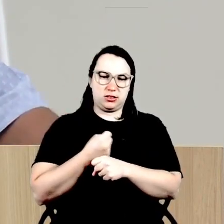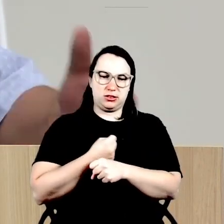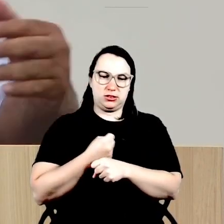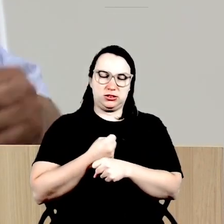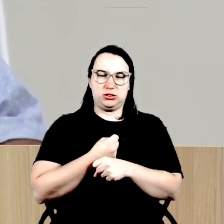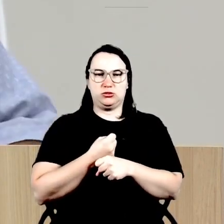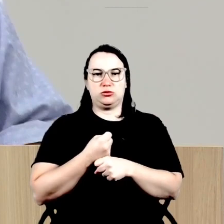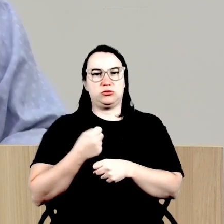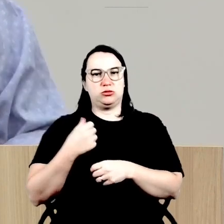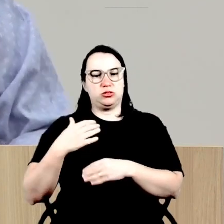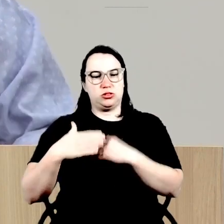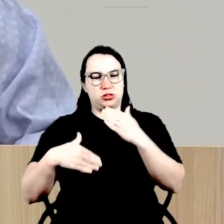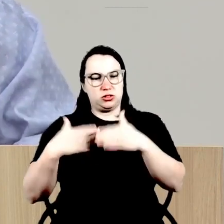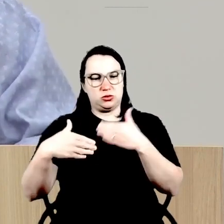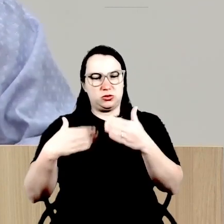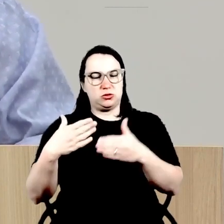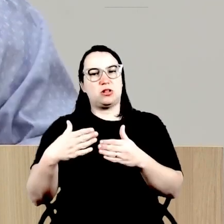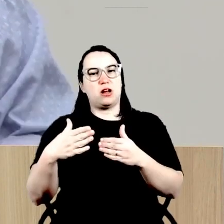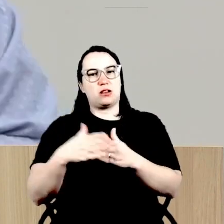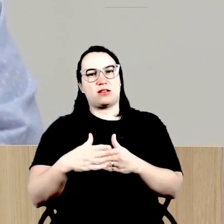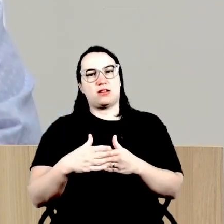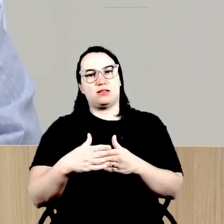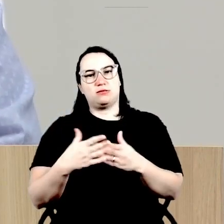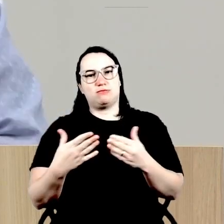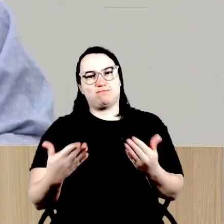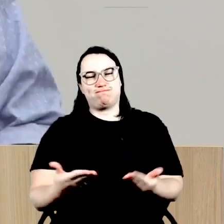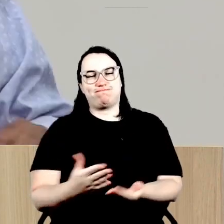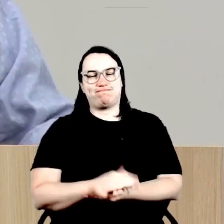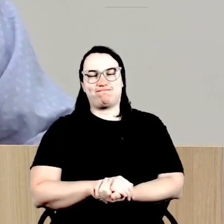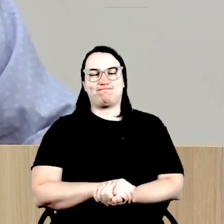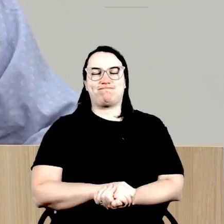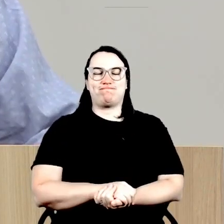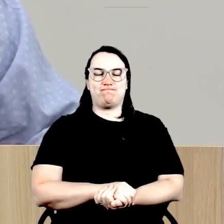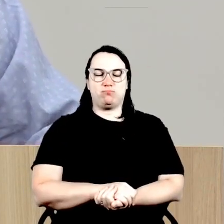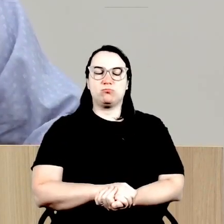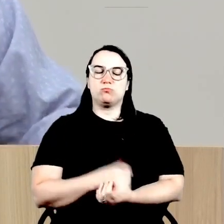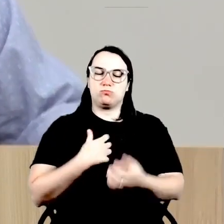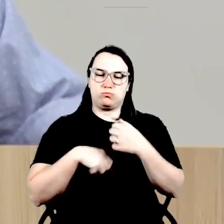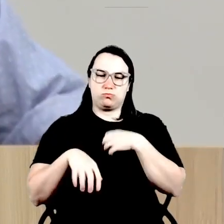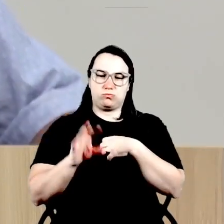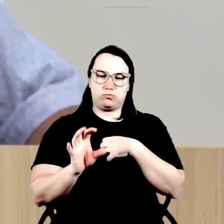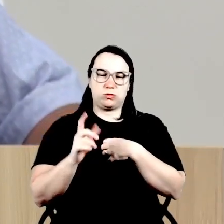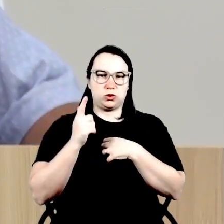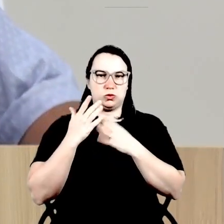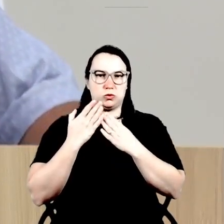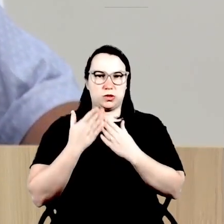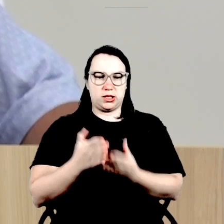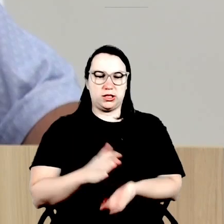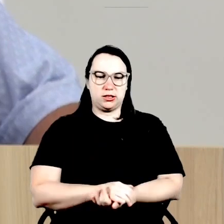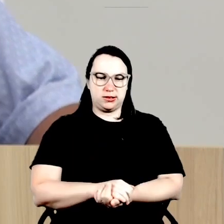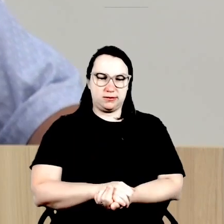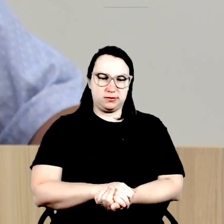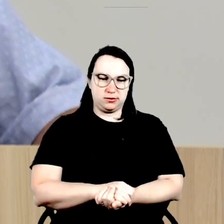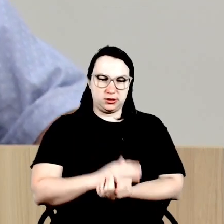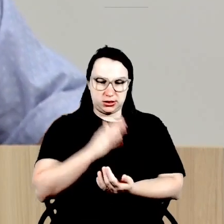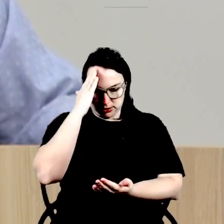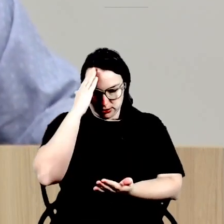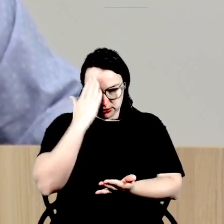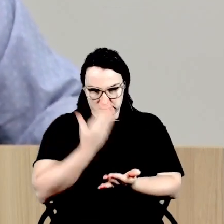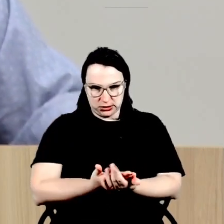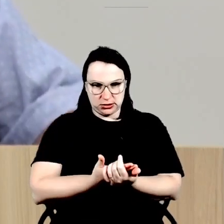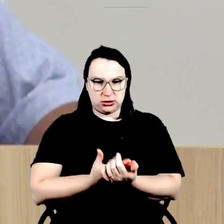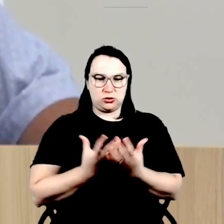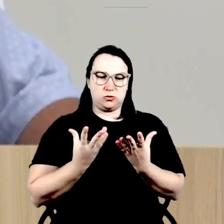até que se chegue ao momento de agora então essa empatia de todos os guairenses eu agradeço imensamente e